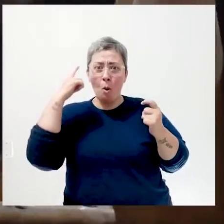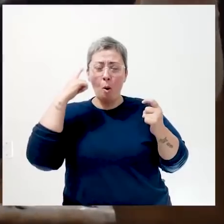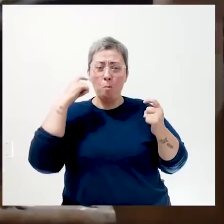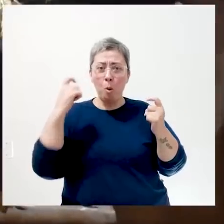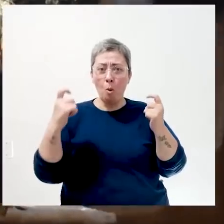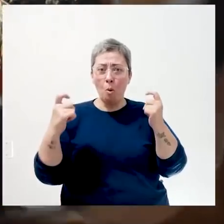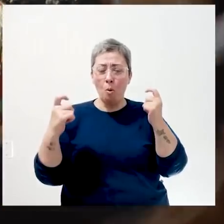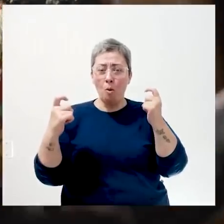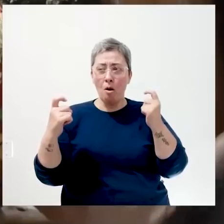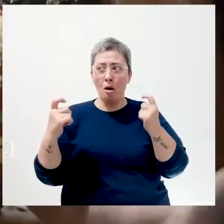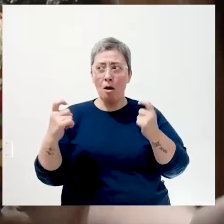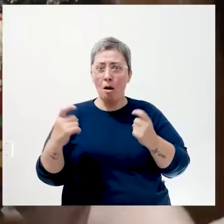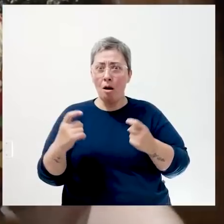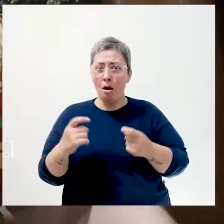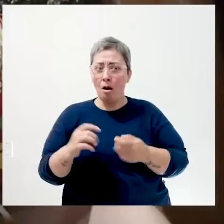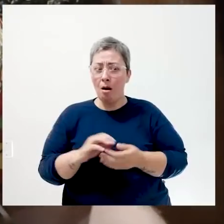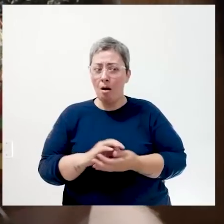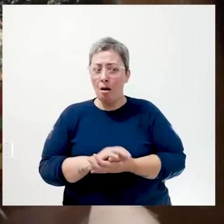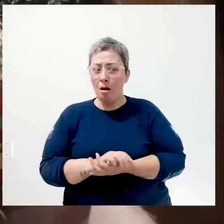tumba, tumba.